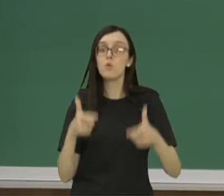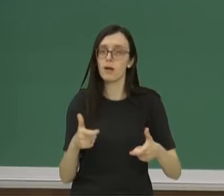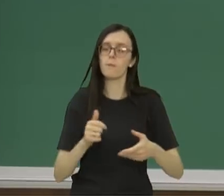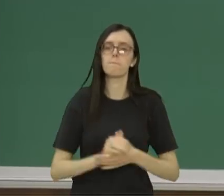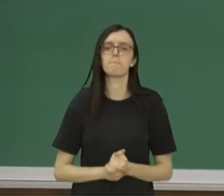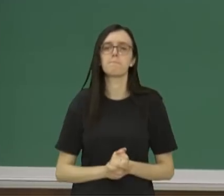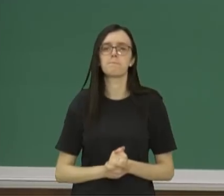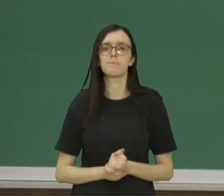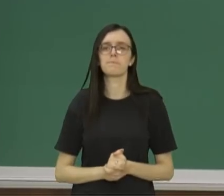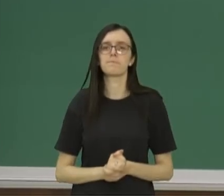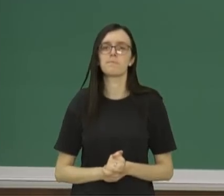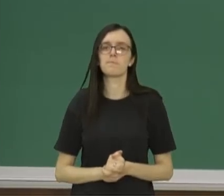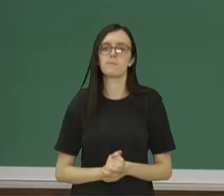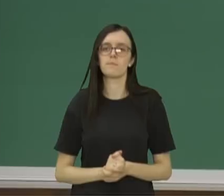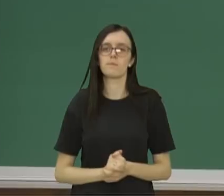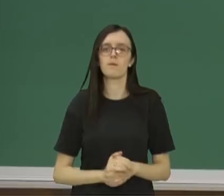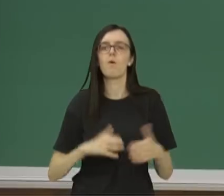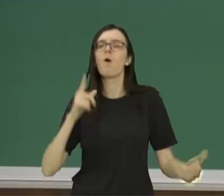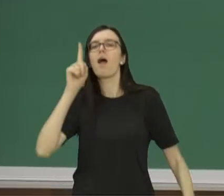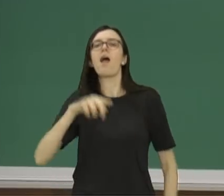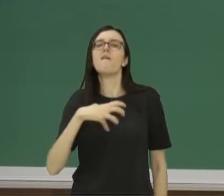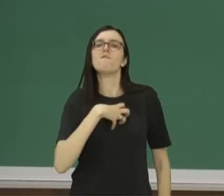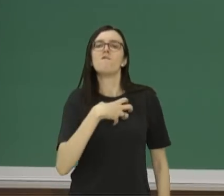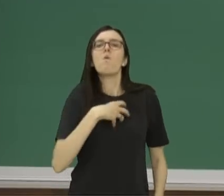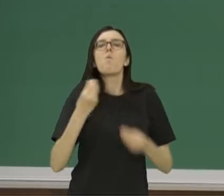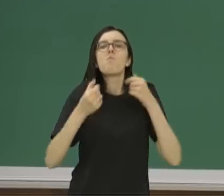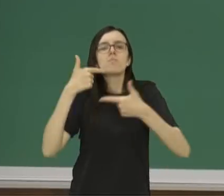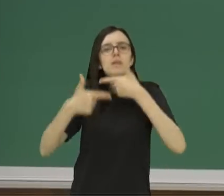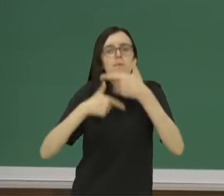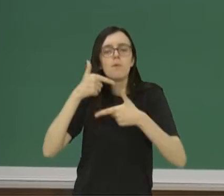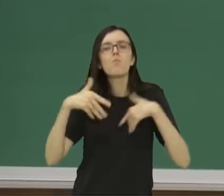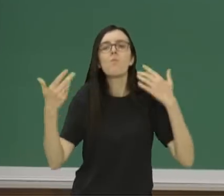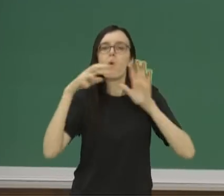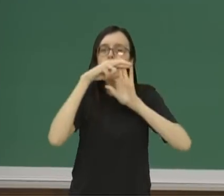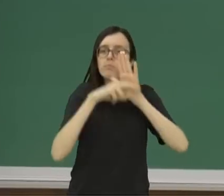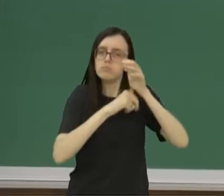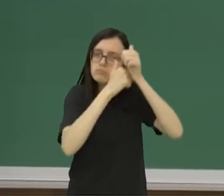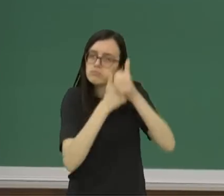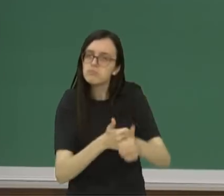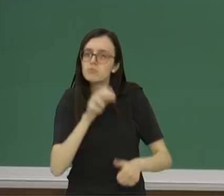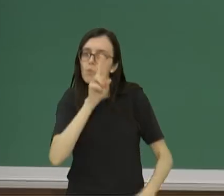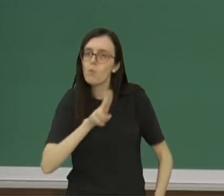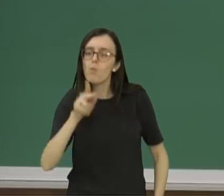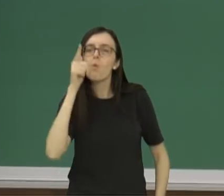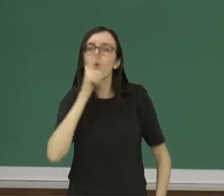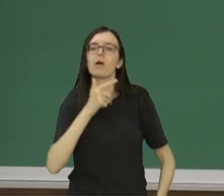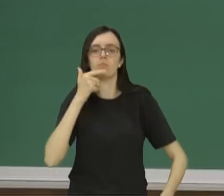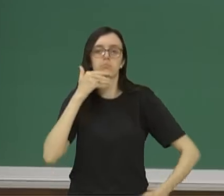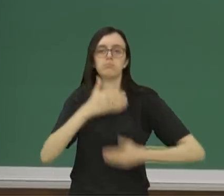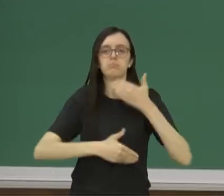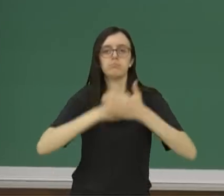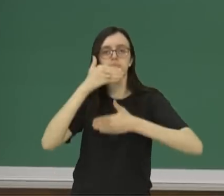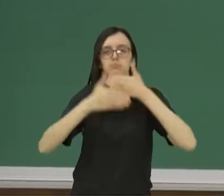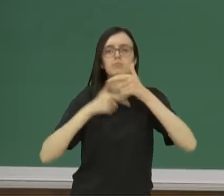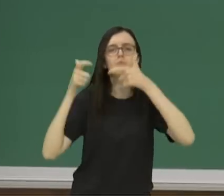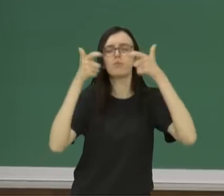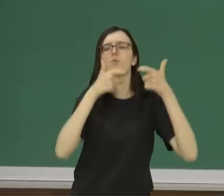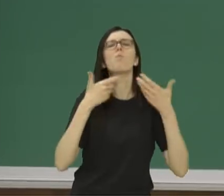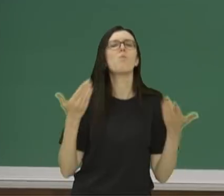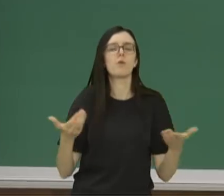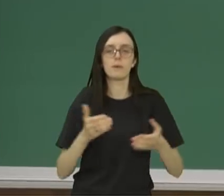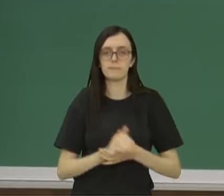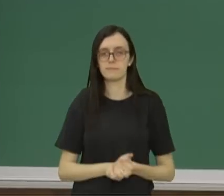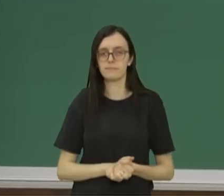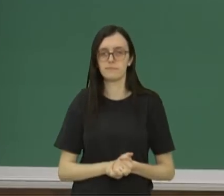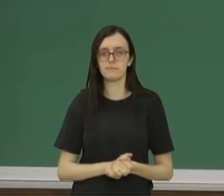Então qual que é a forma com que eles trabalham, quais são os critérios que eles utilizam para desenvolver essas regiões. Então